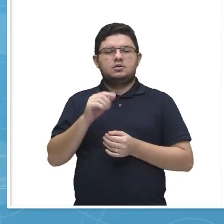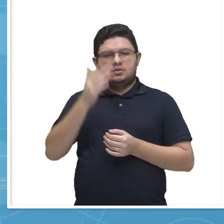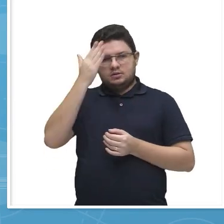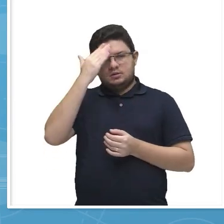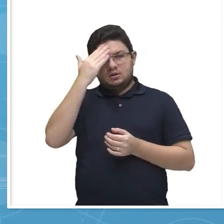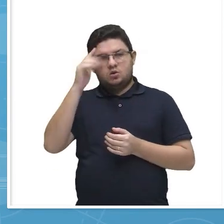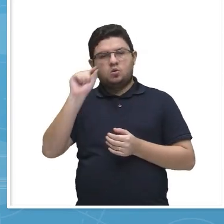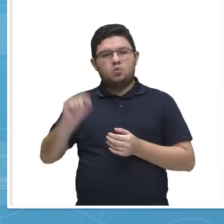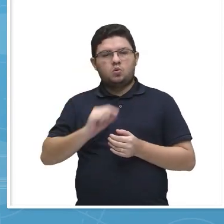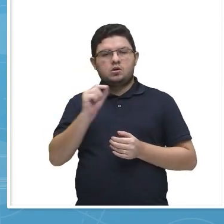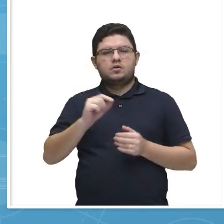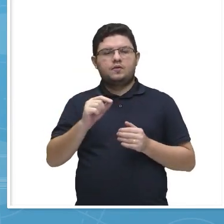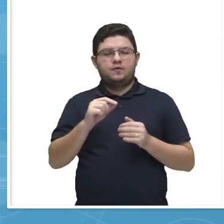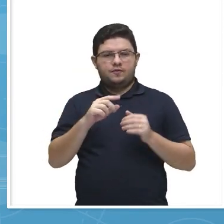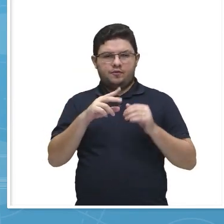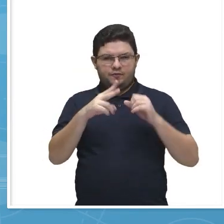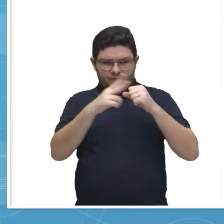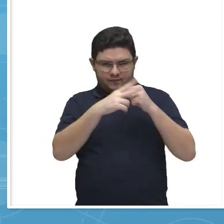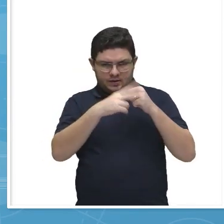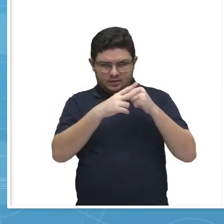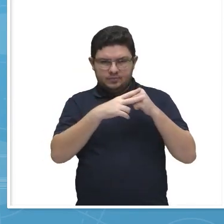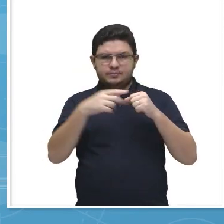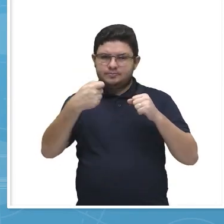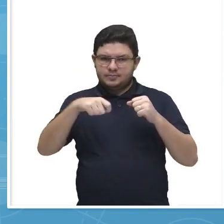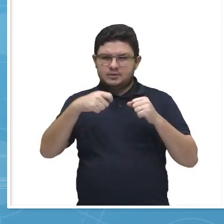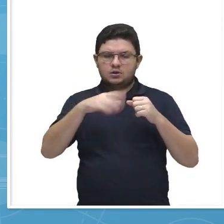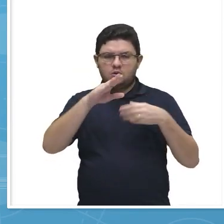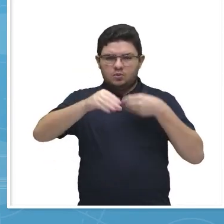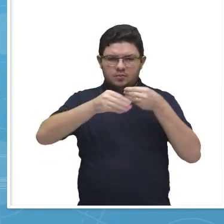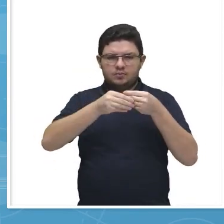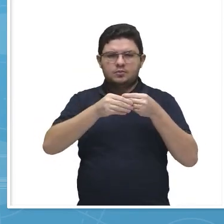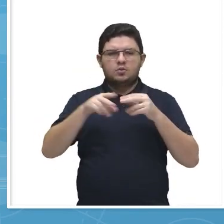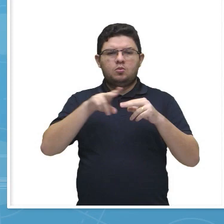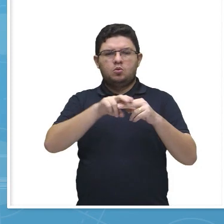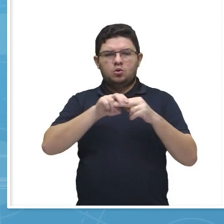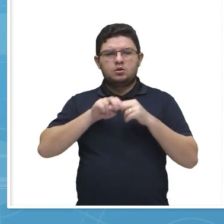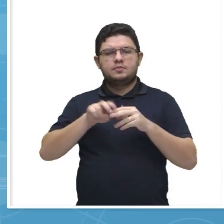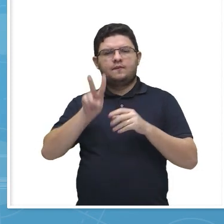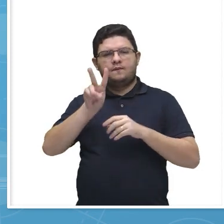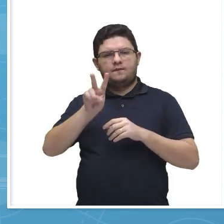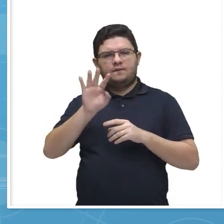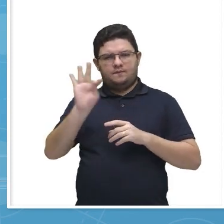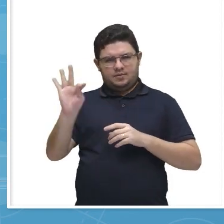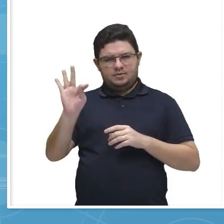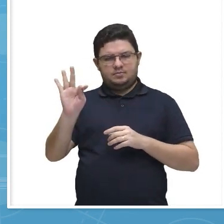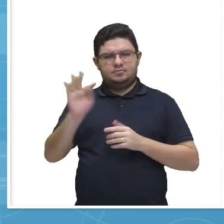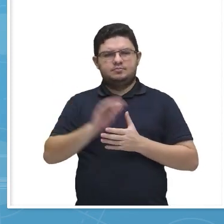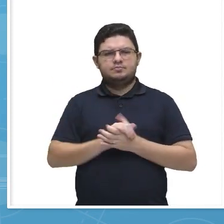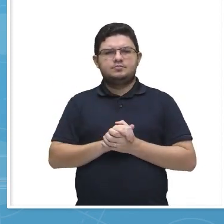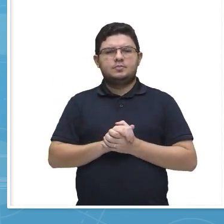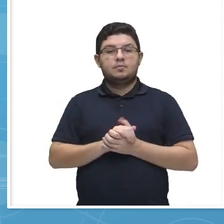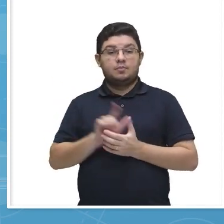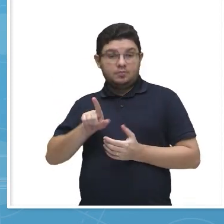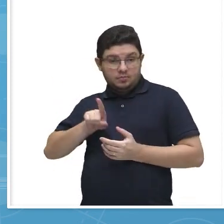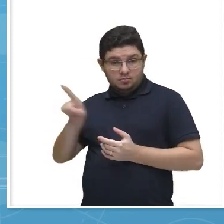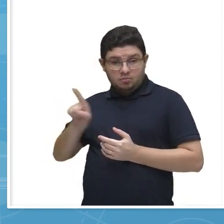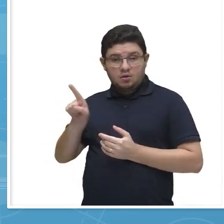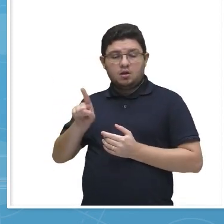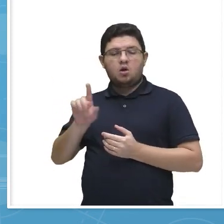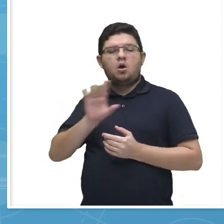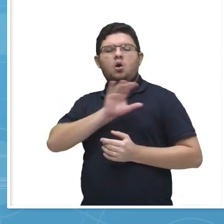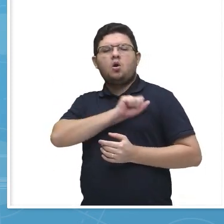verbo precisa de complemento, ele é transitivo. Do que a Mariana gosta? De estudar. Observa aqui, gente, eu